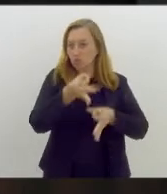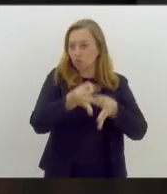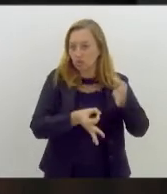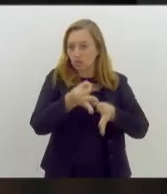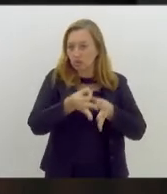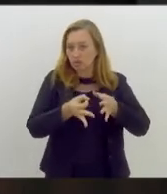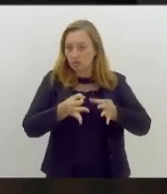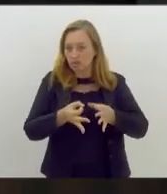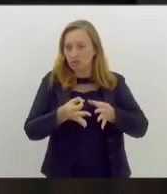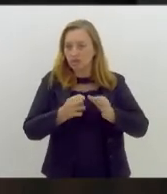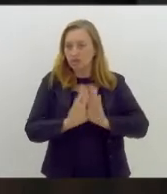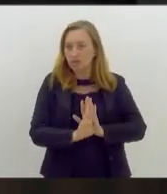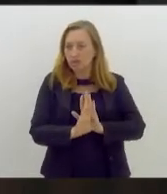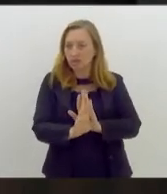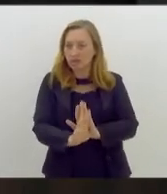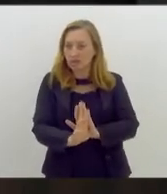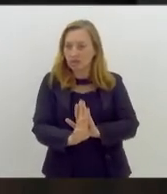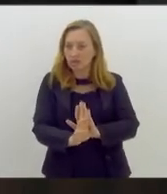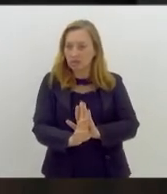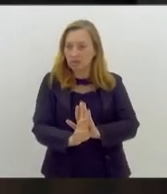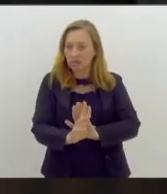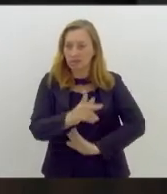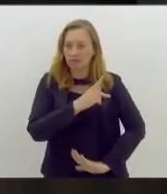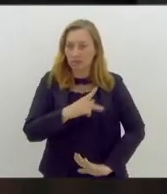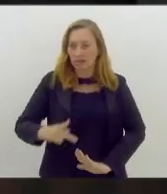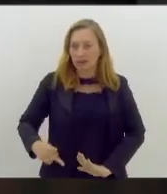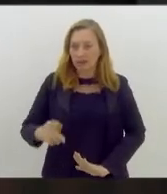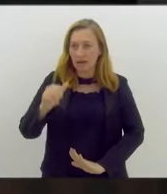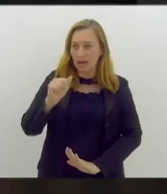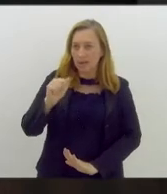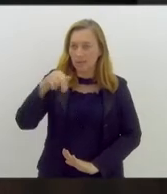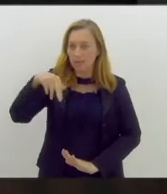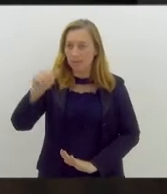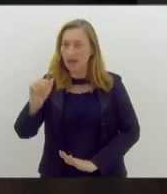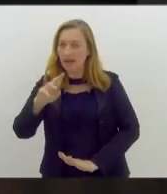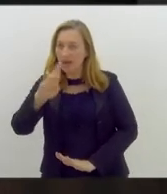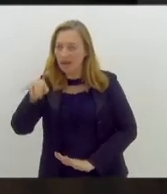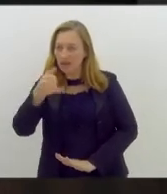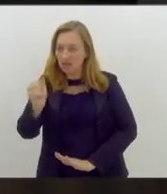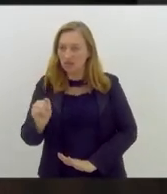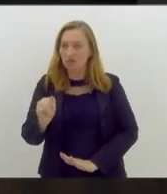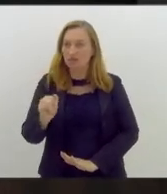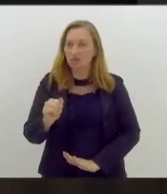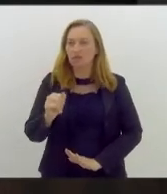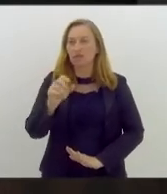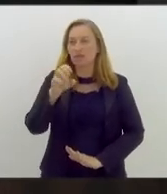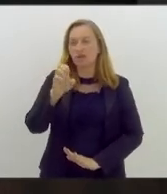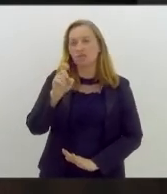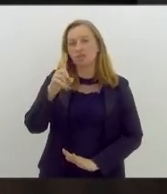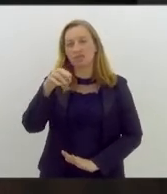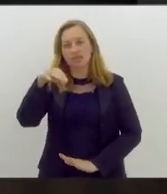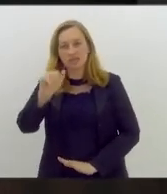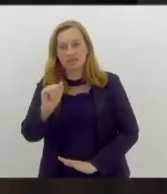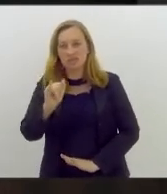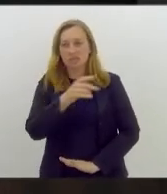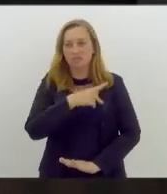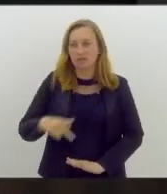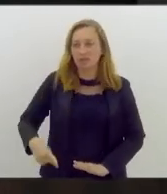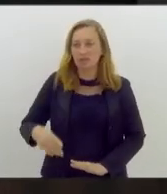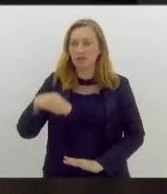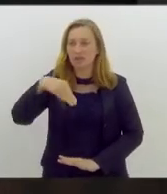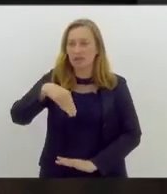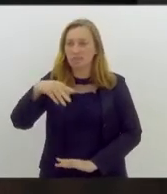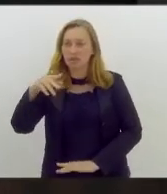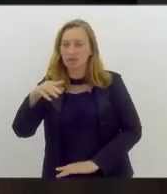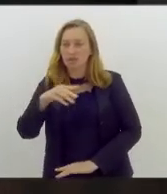neste ato, representando a presidente da AMAERJE, doutora Eunice Haddad, e a presidente da AMB,